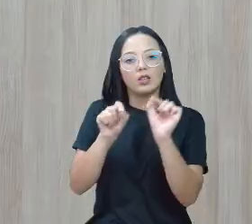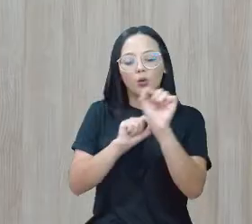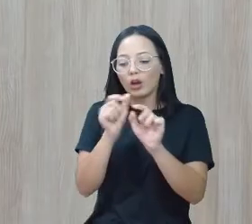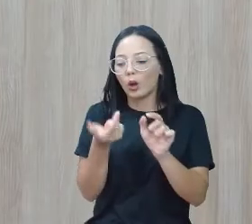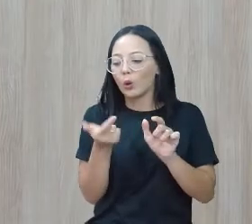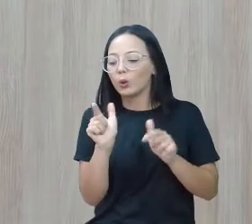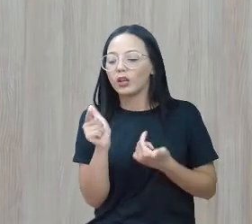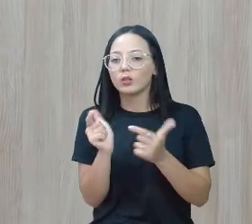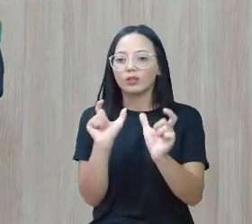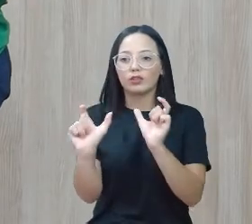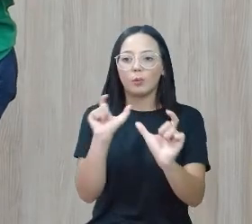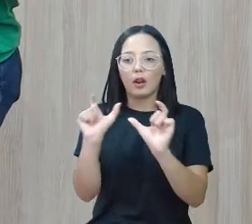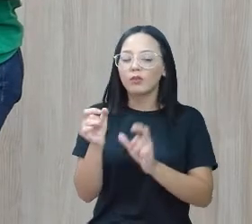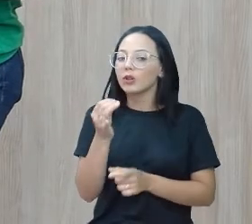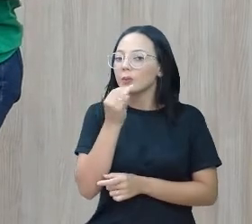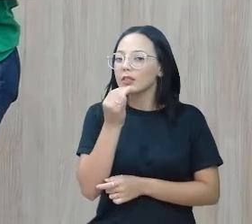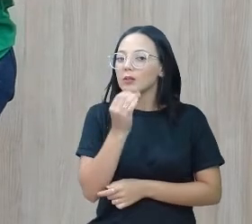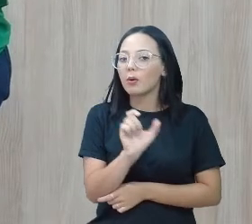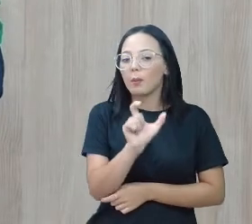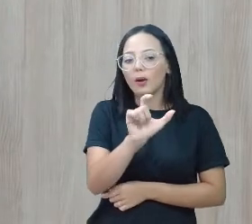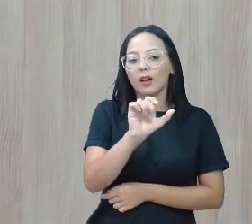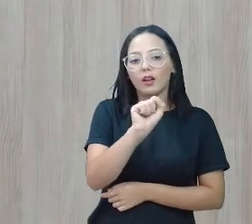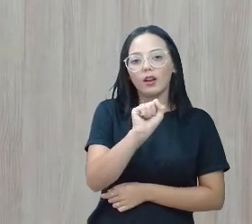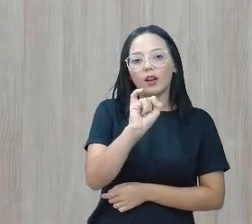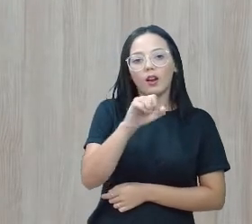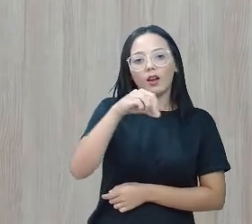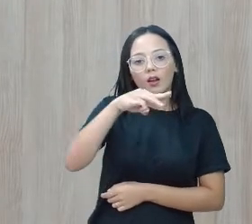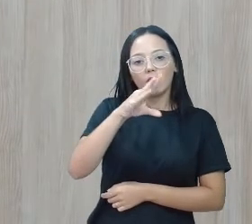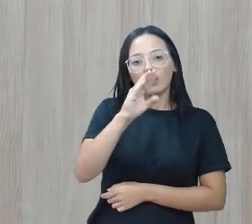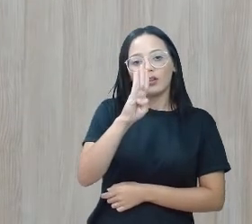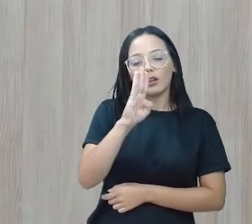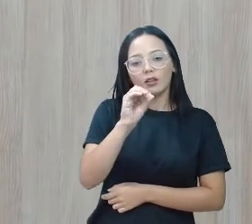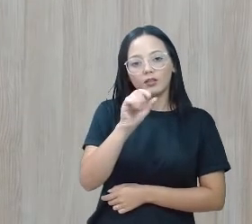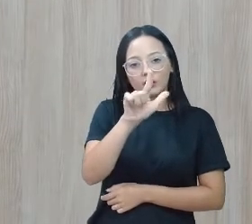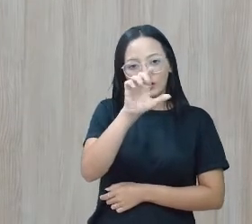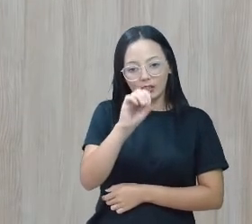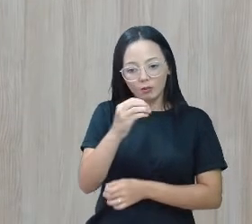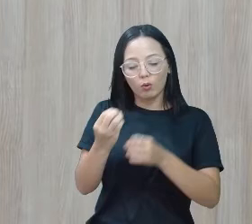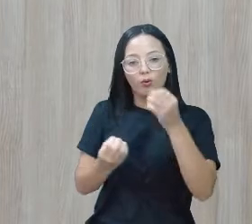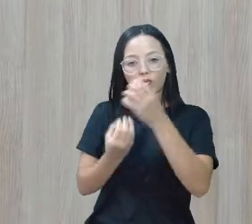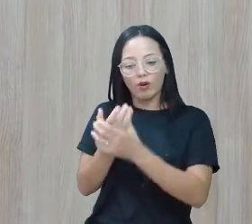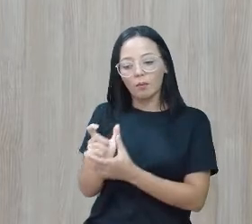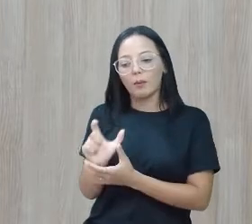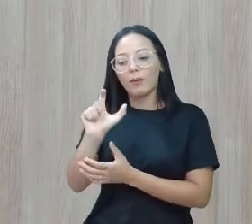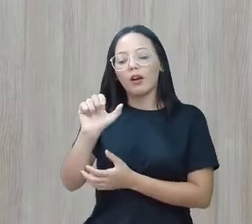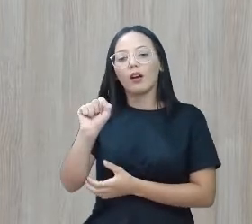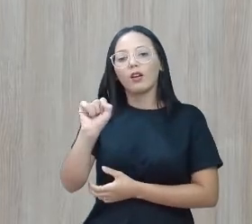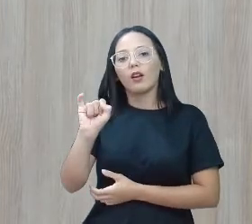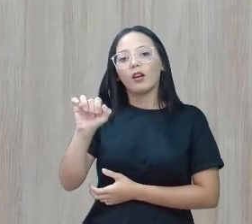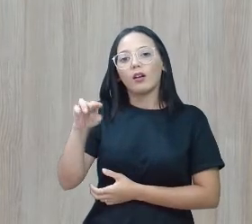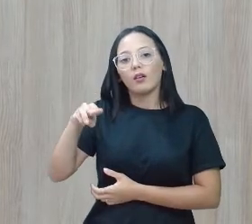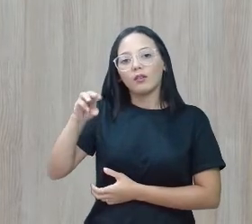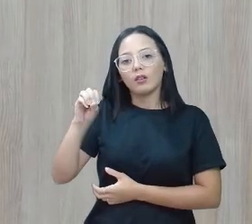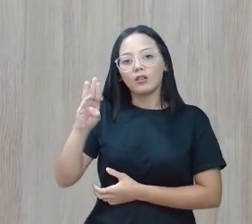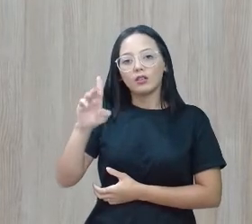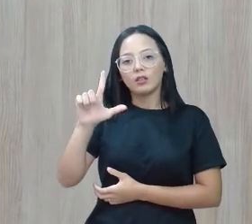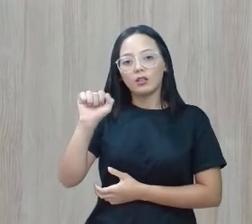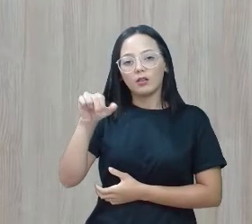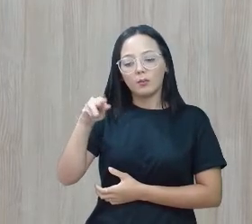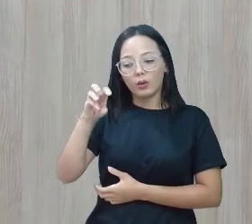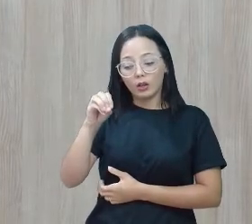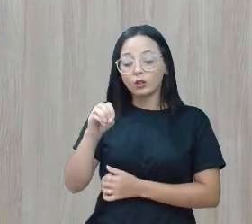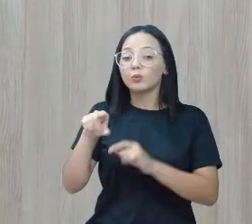outras palavras, como a palavra símbolo, não é? Dá origem à palavra simbolismo, que nós temos aqui.